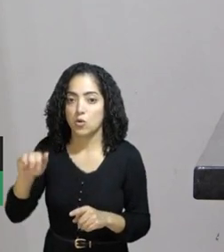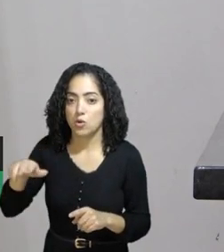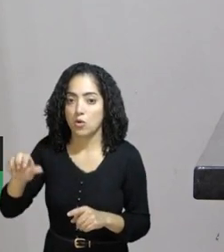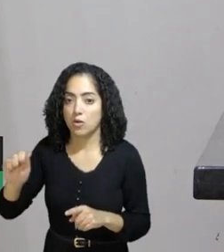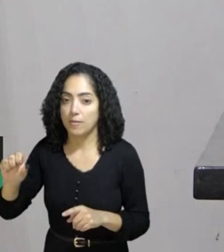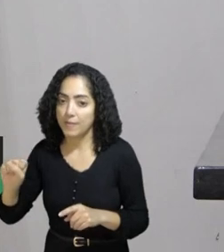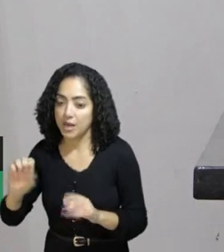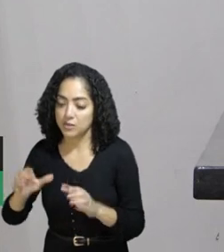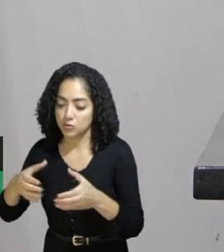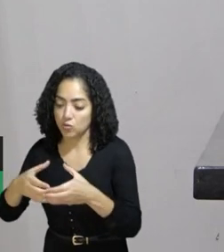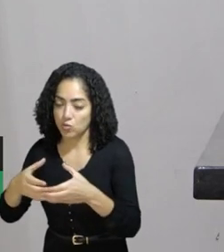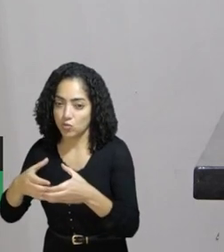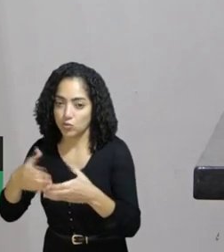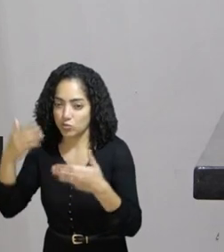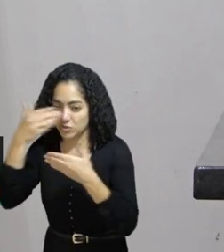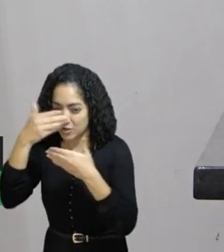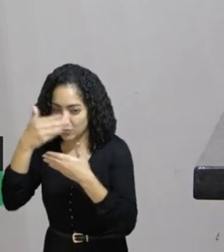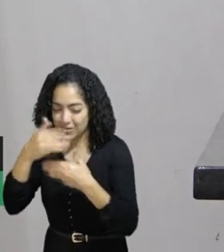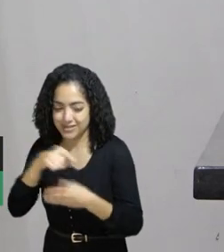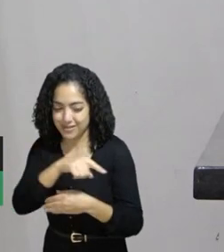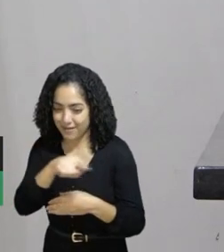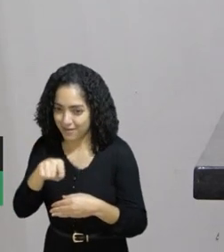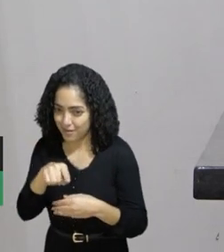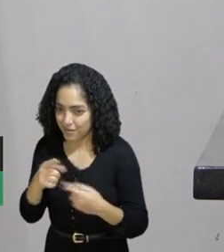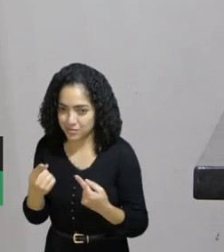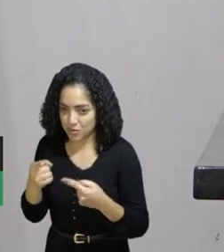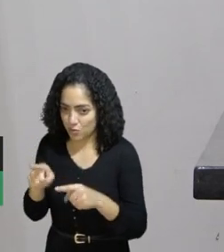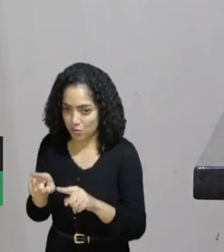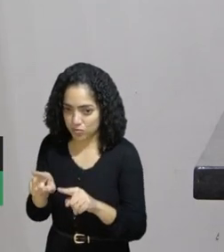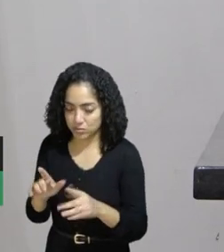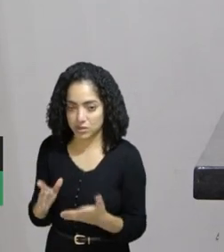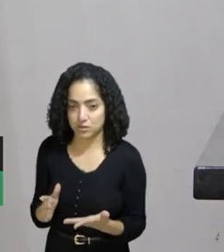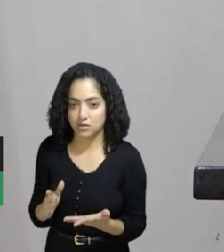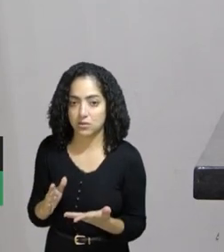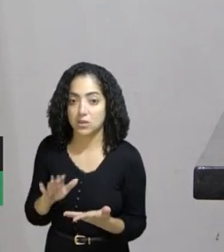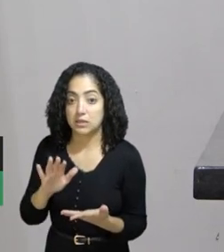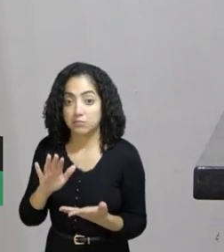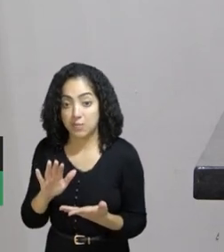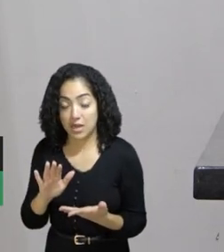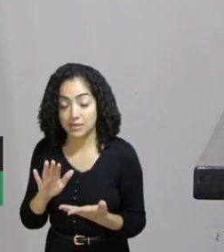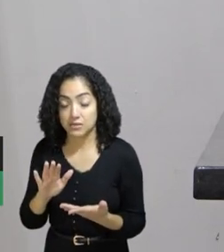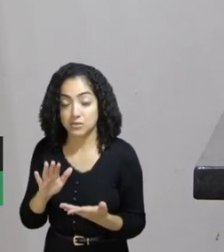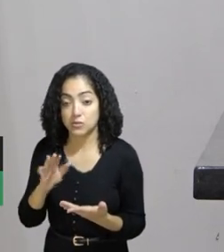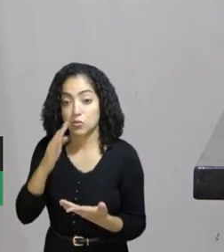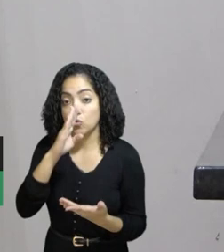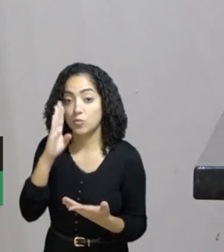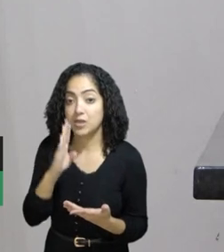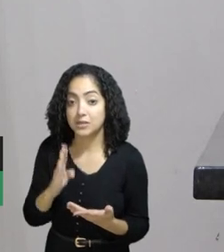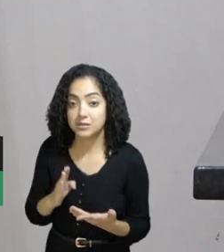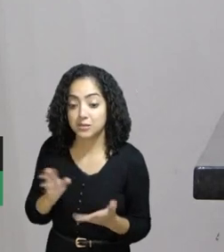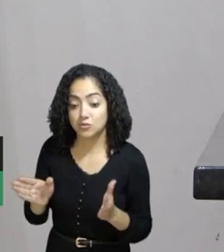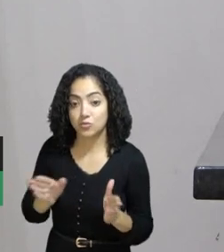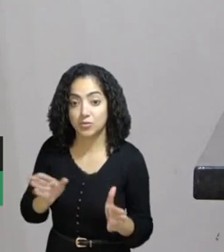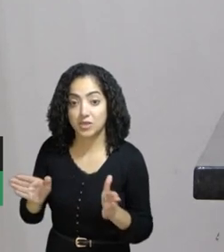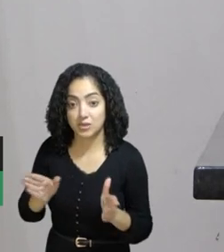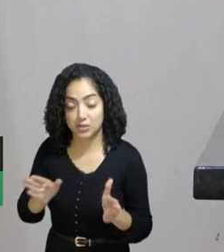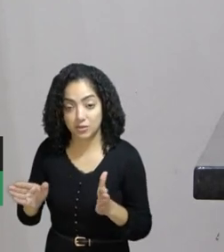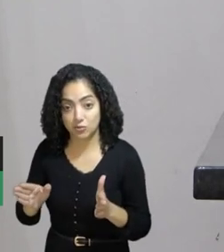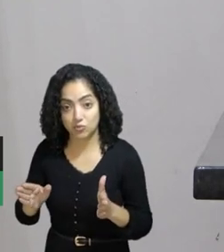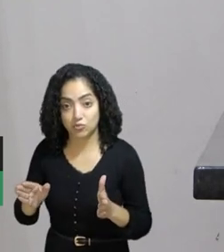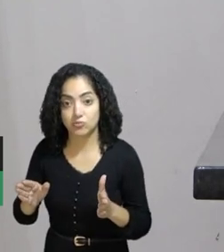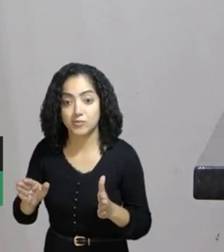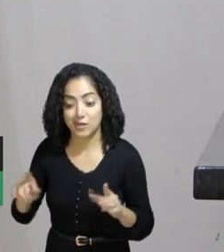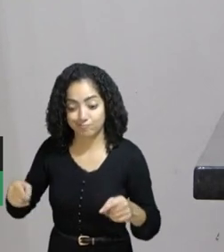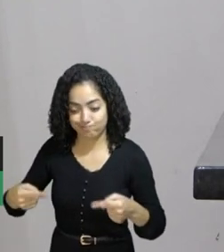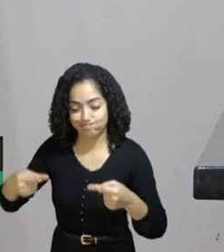grupo terrorista. A verdade é que o Brasil vive uma treva diplomática. É também um abismo